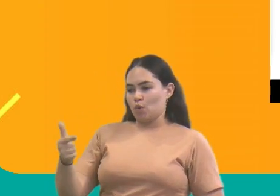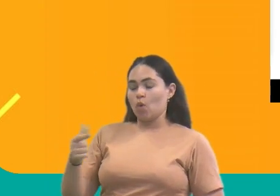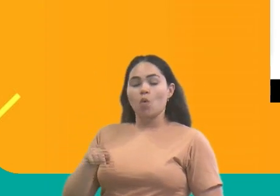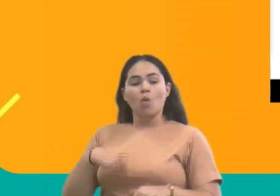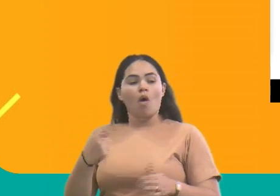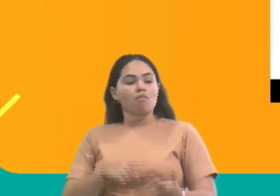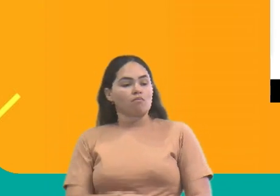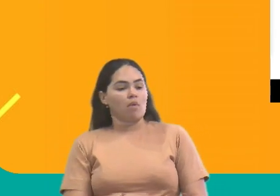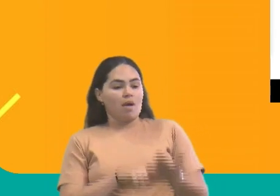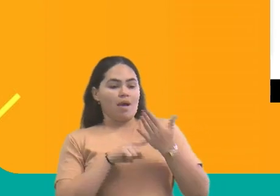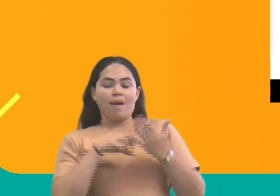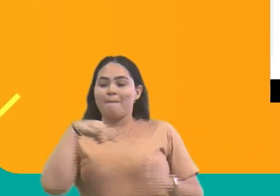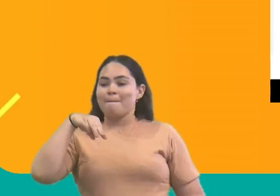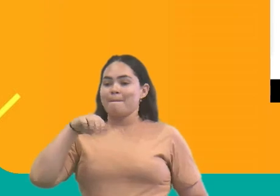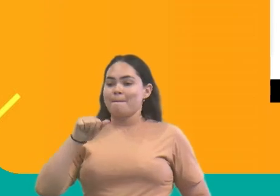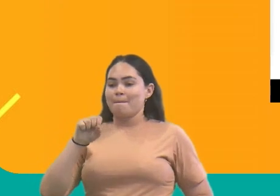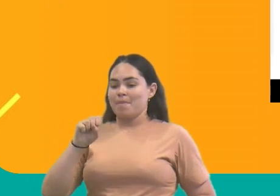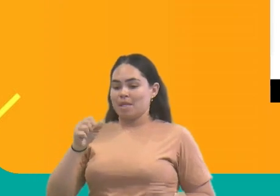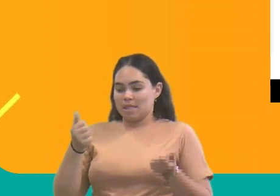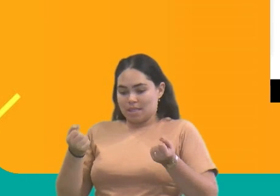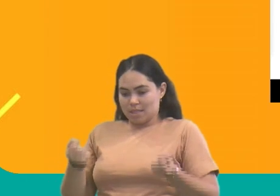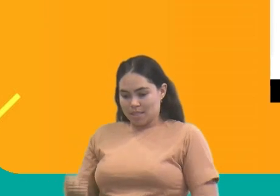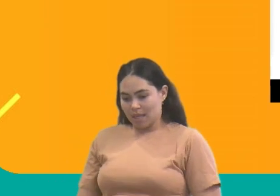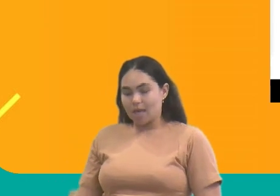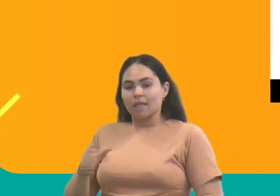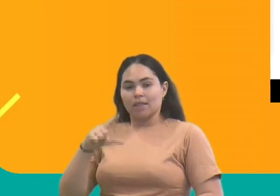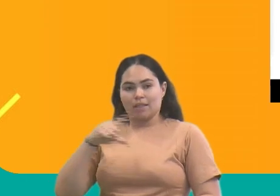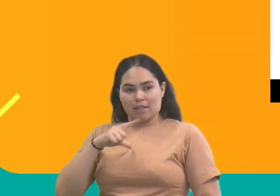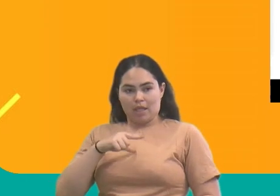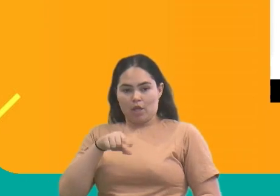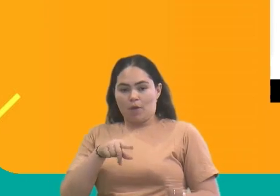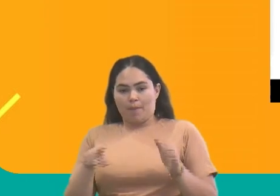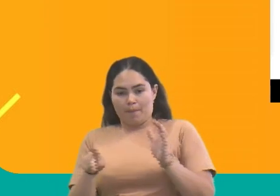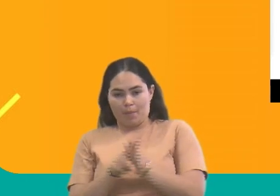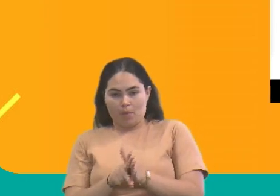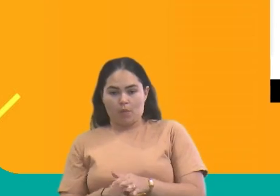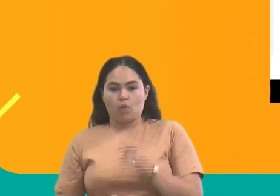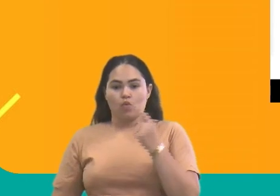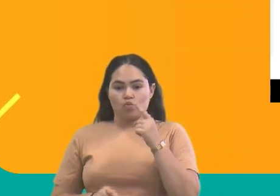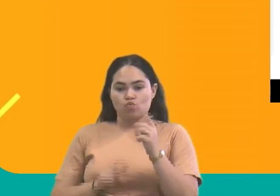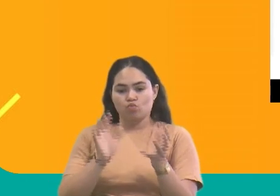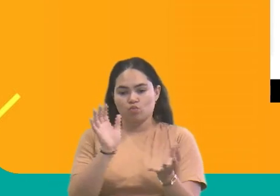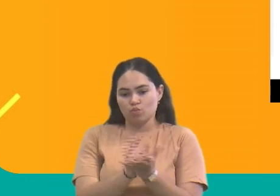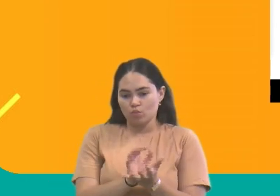deu? Lá em cima ele chega para mim, que eu vou ter a calcinação de 1 mol.